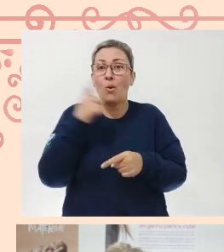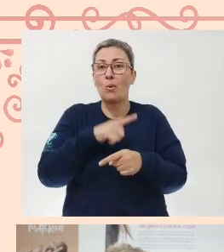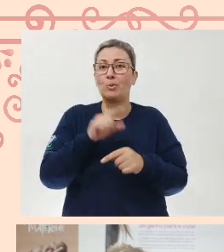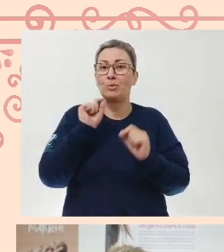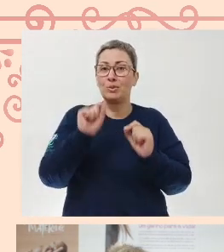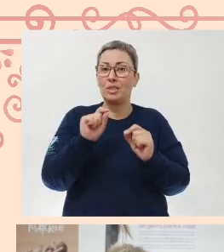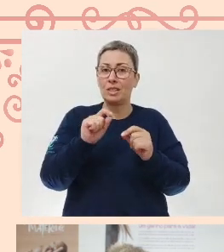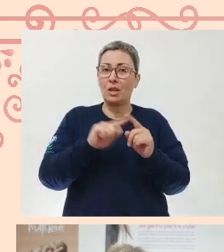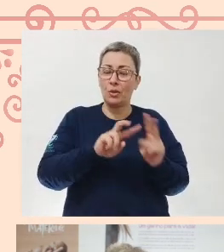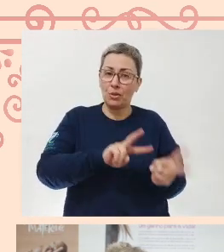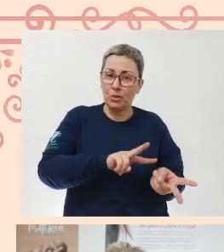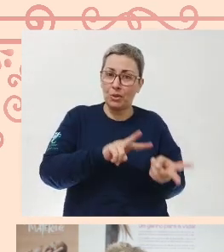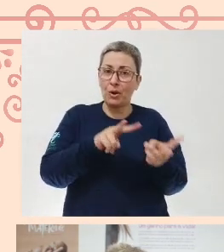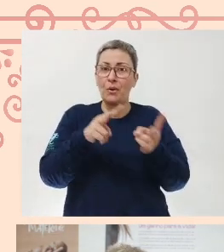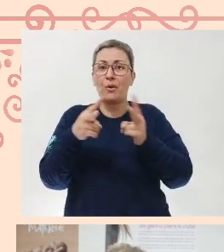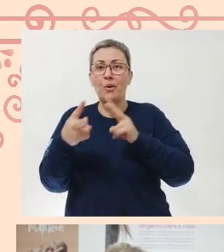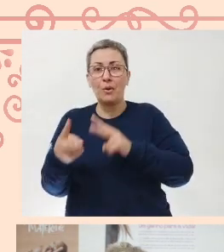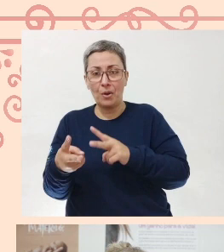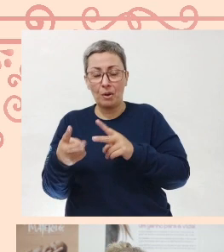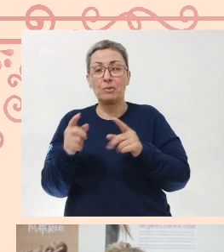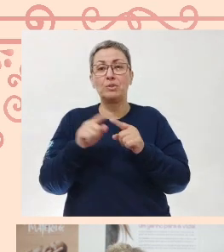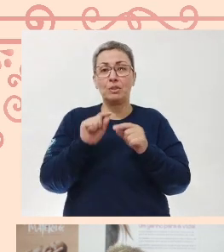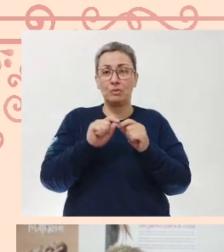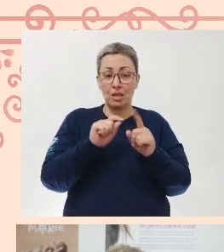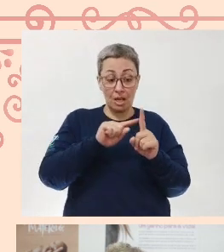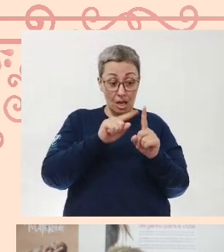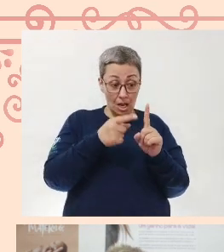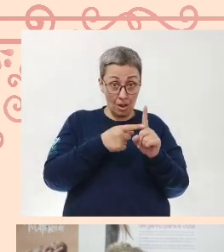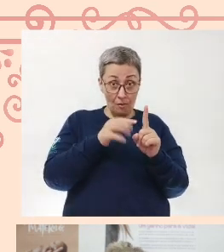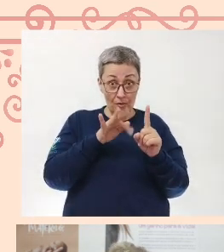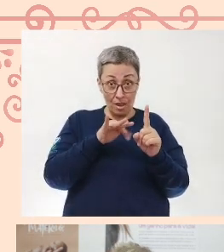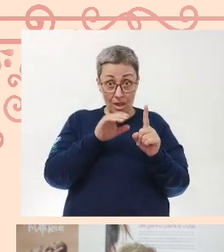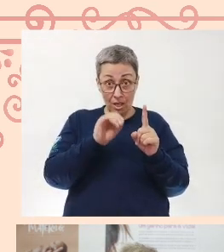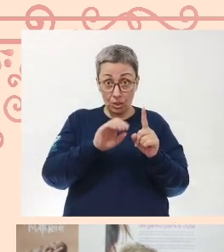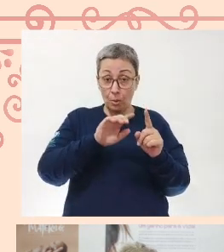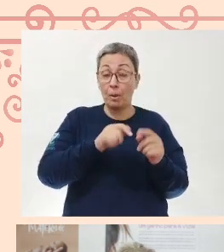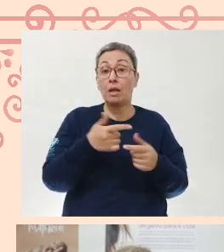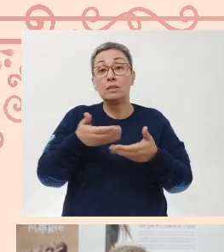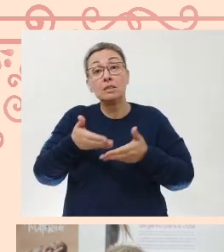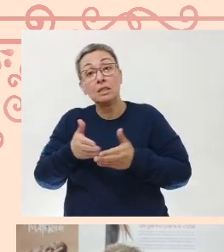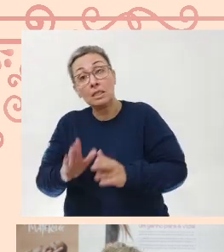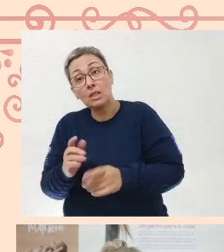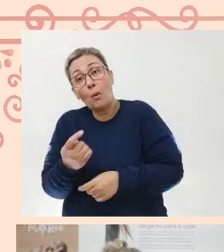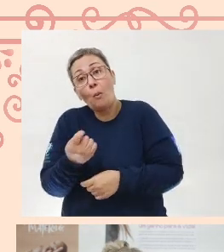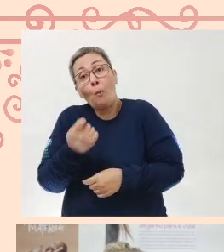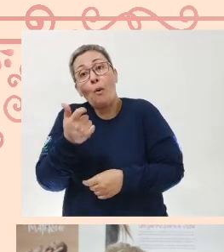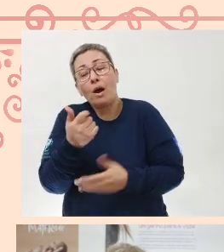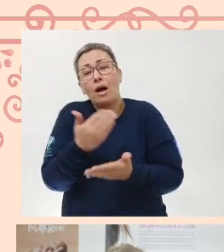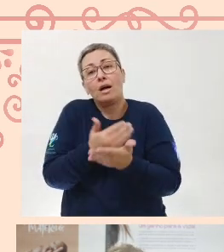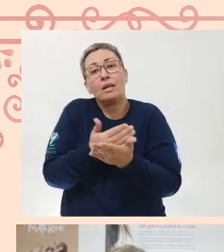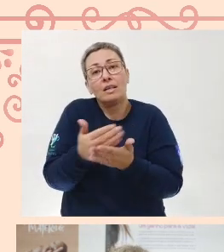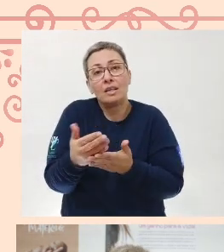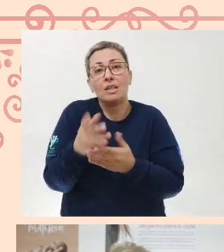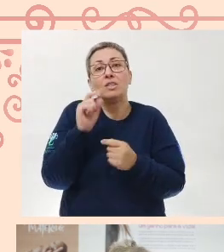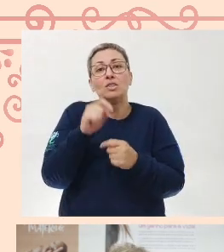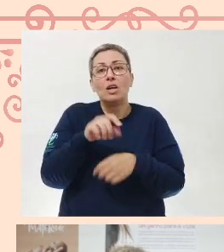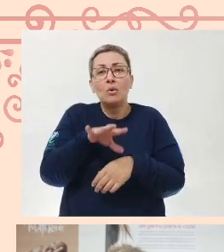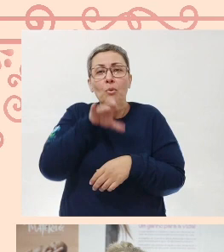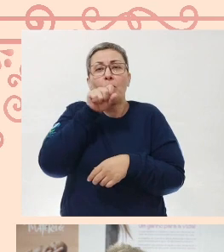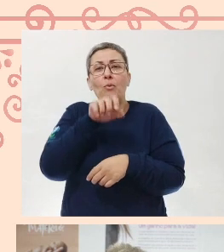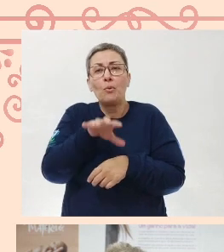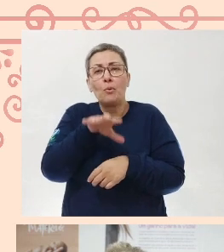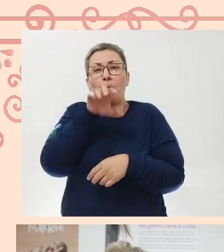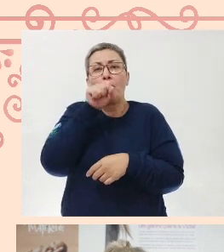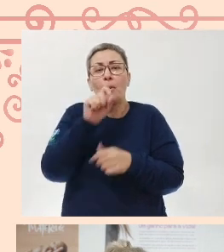que eles consigam realizar uma transição da condição de feto para neonato, para que eles iniciem